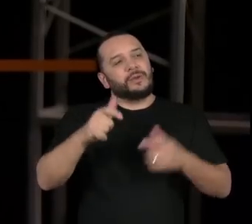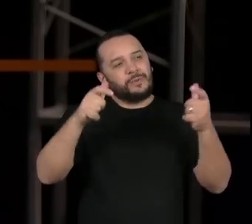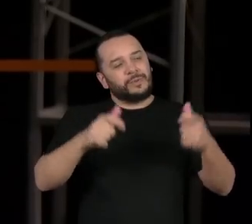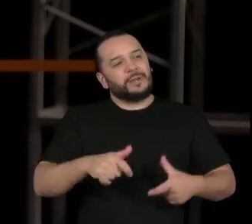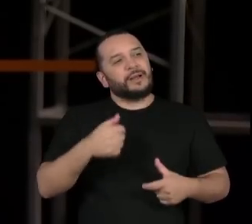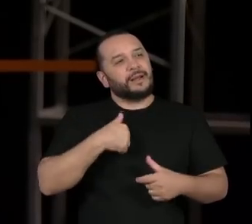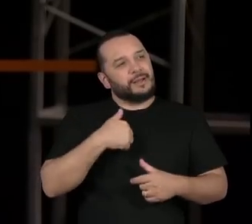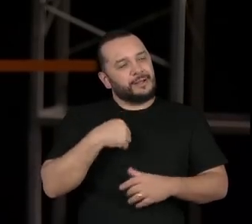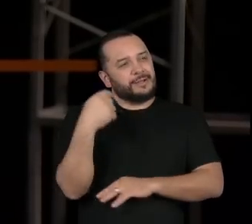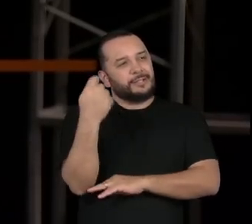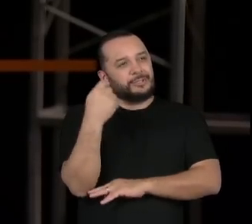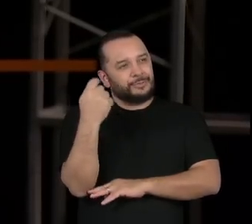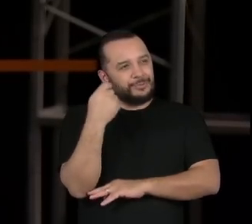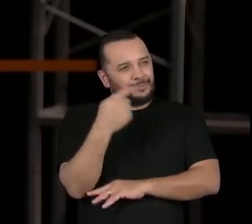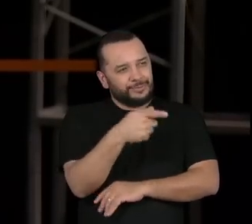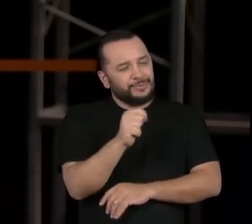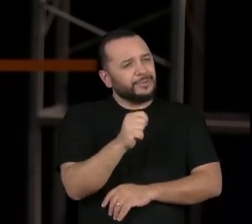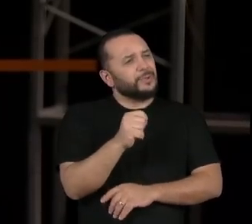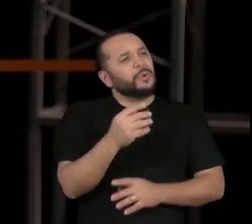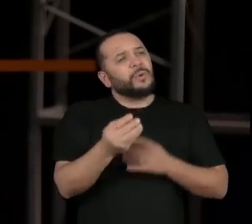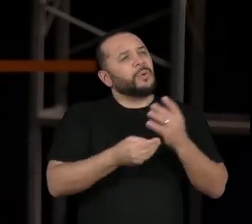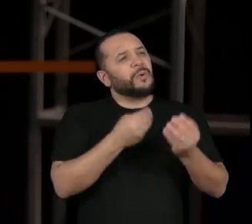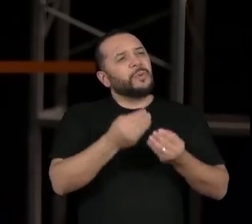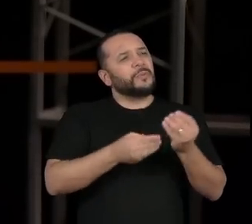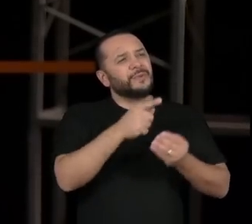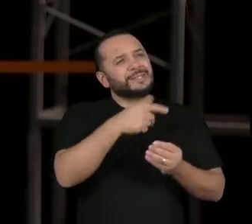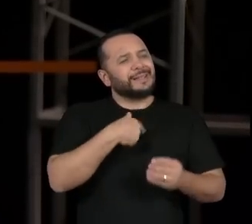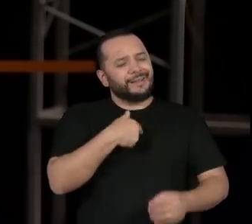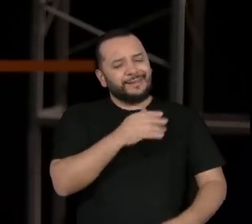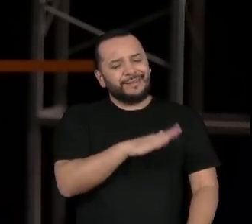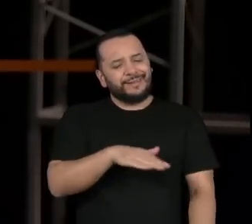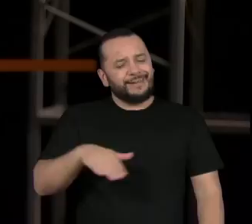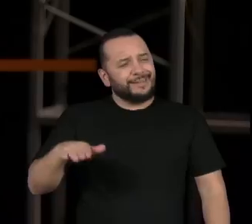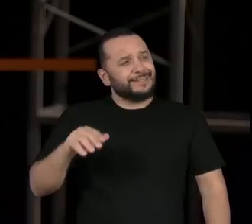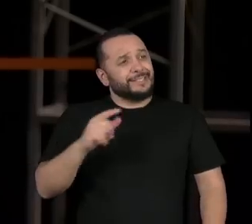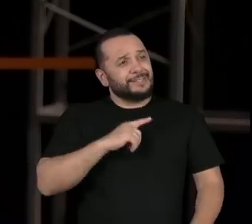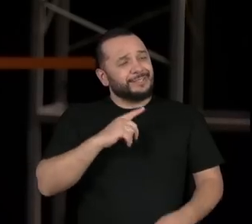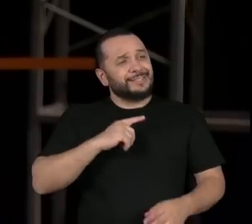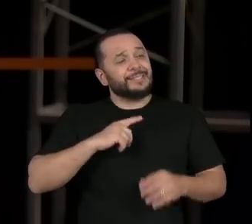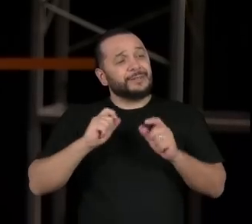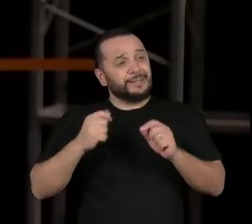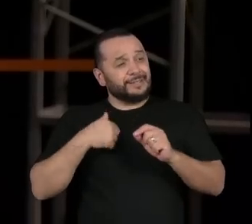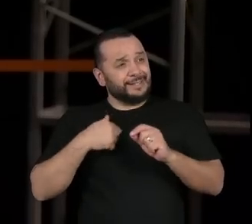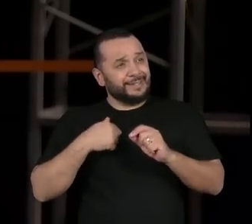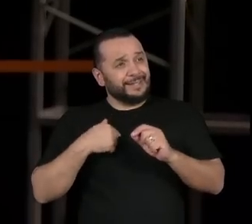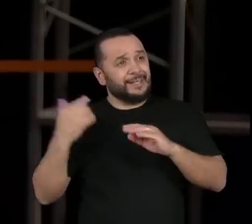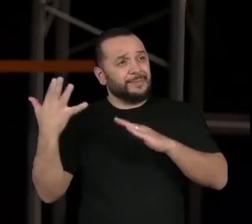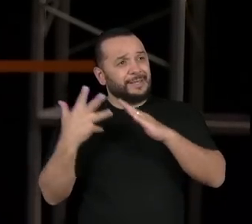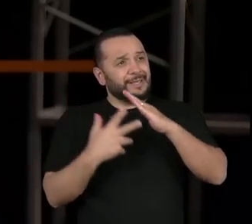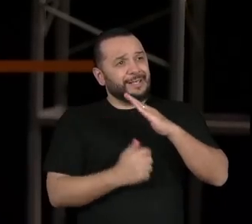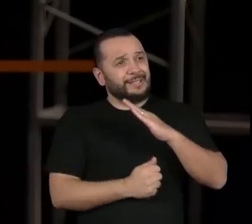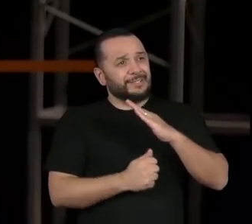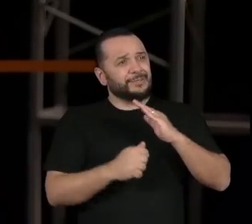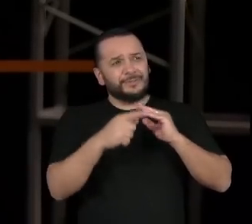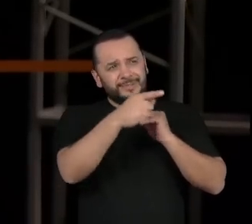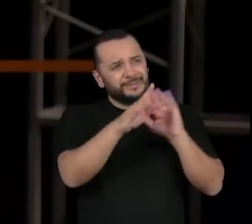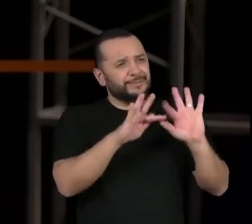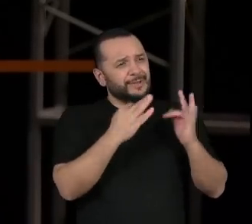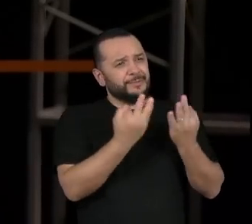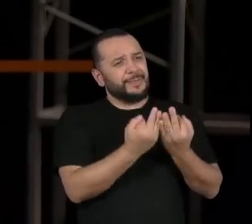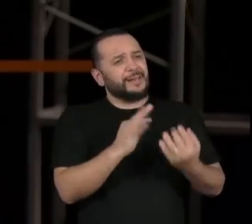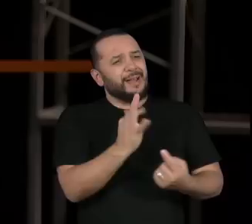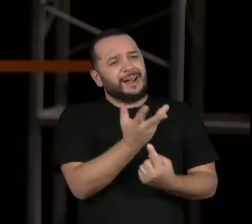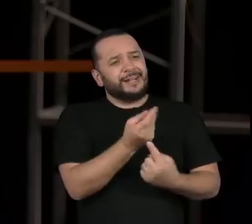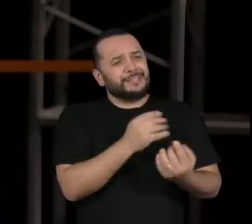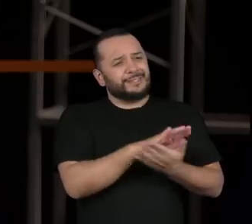de imigrantes e que, nem de longe, você fez parte de uma família de artistas? Conta pra gente e aproveita